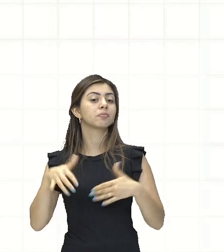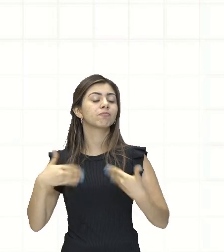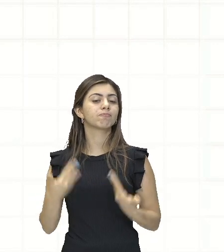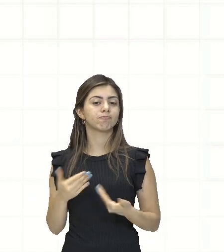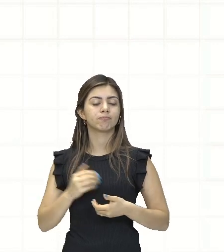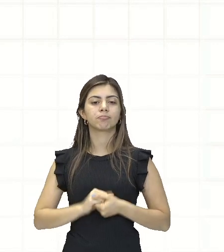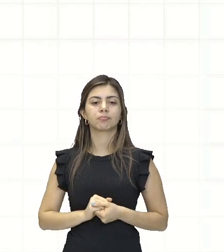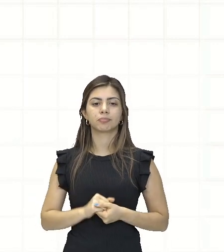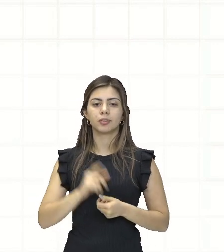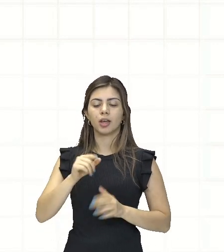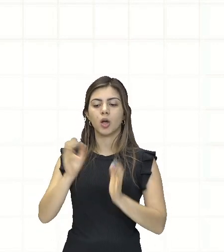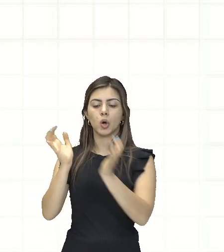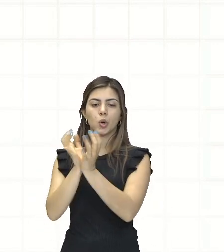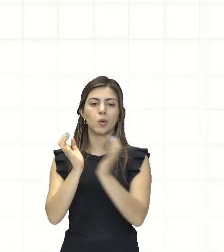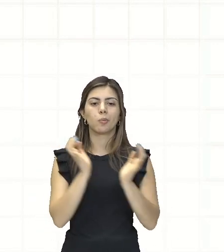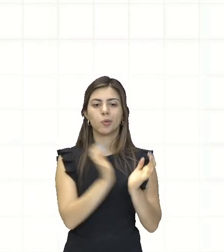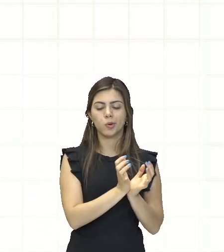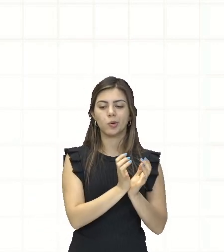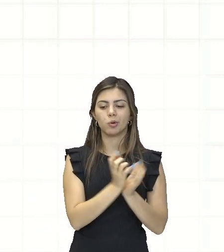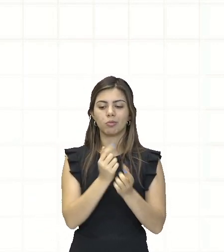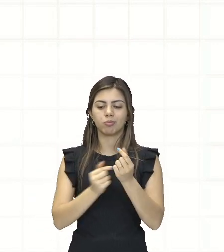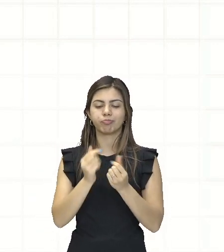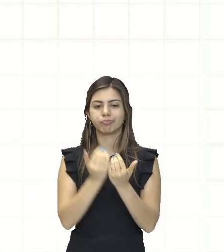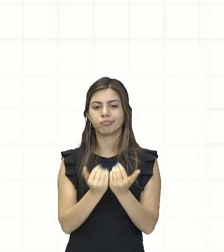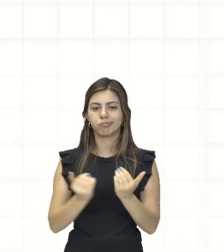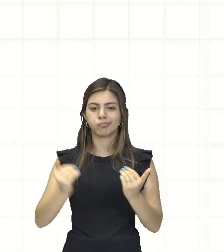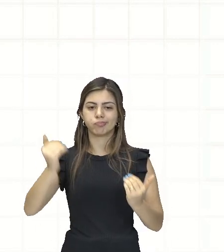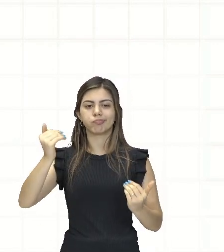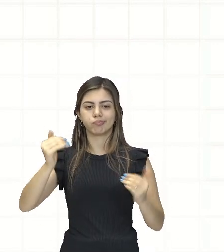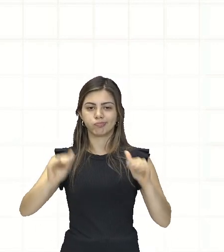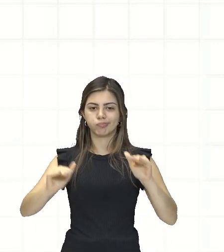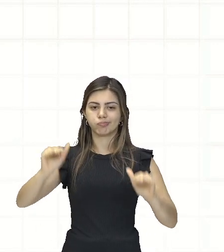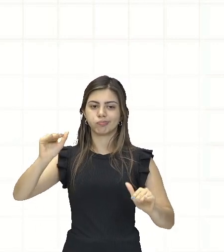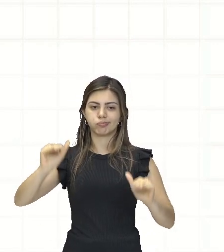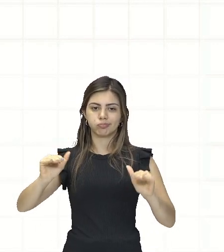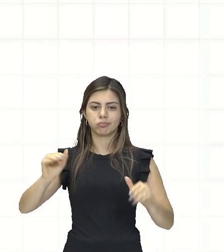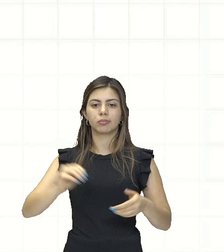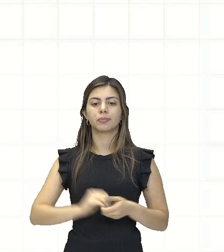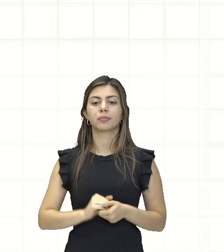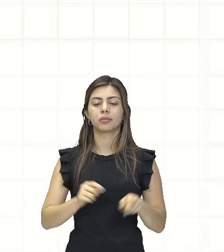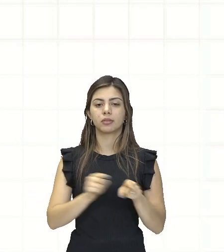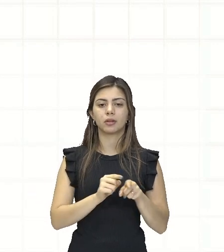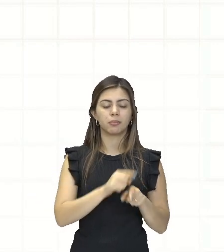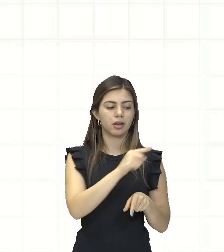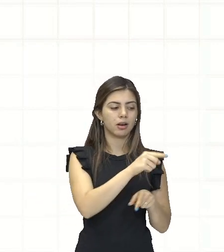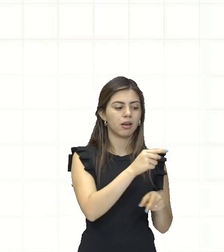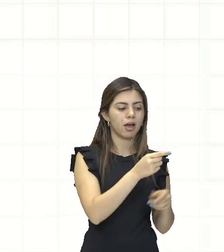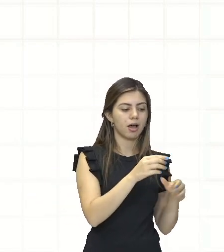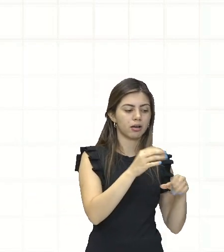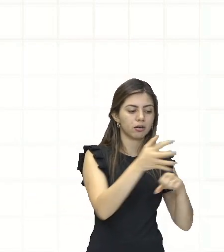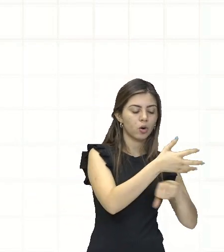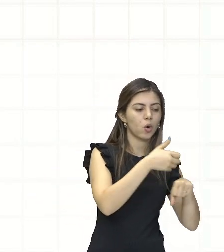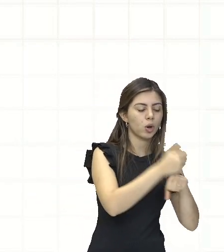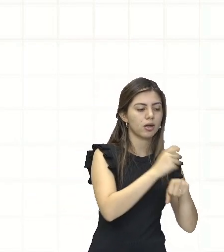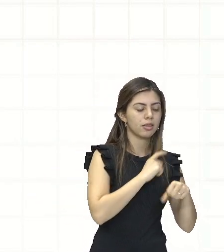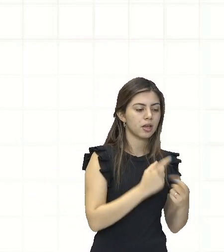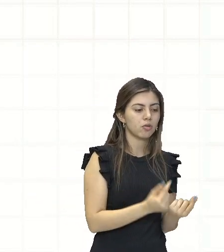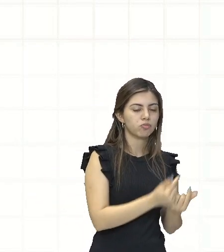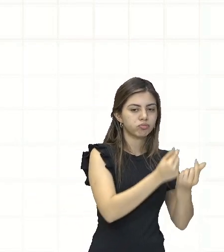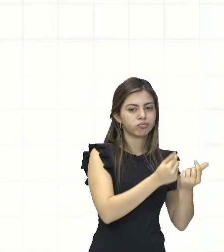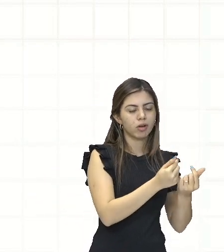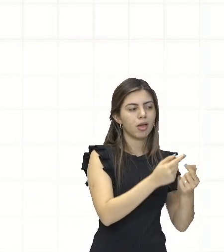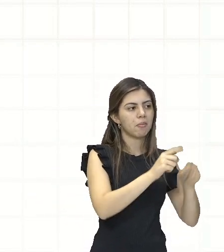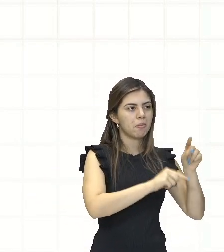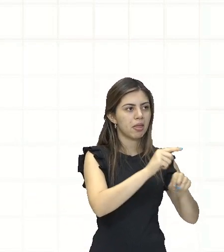aí desigualdades econômicas, transferência das riquezas naturais das colônias para as